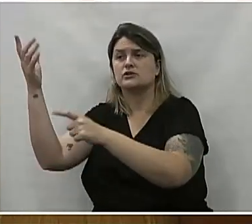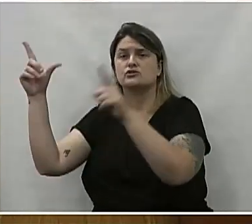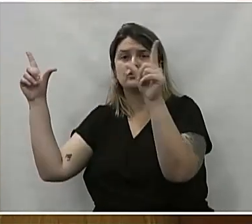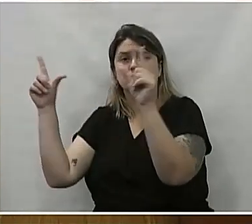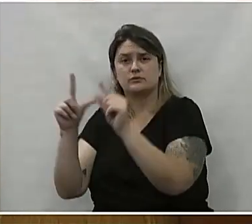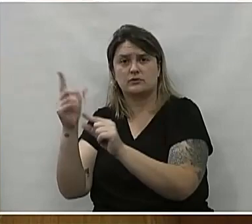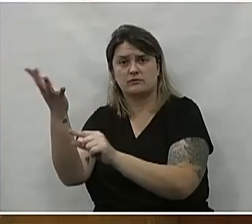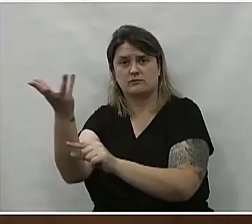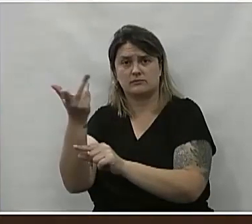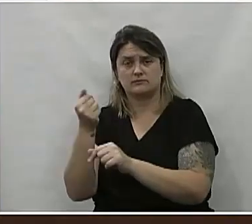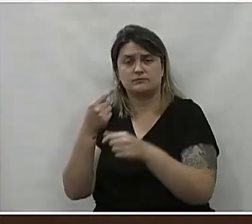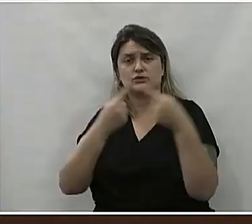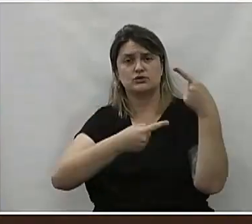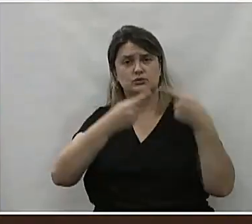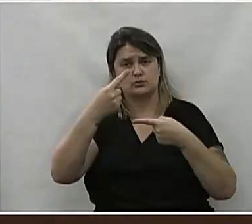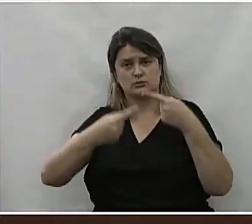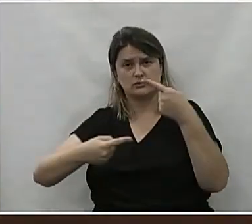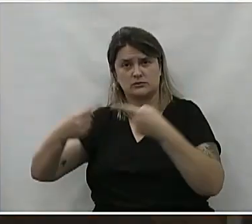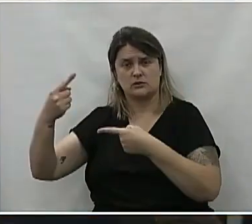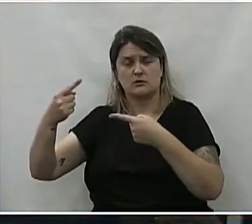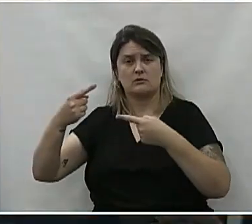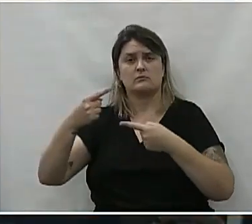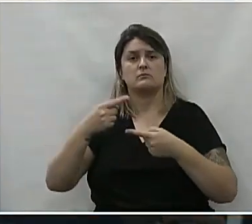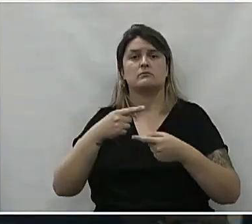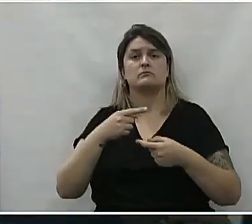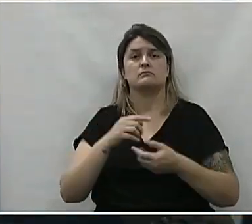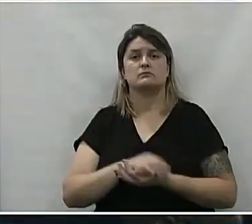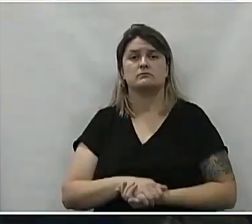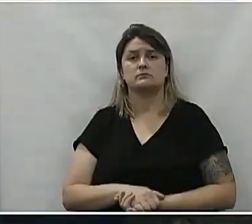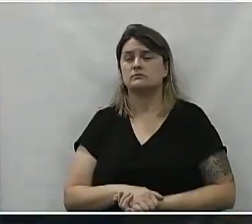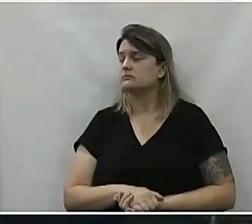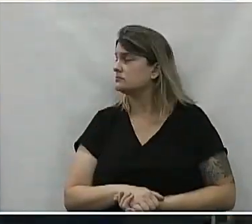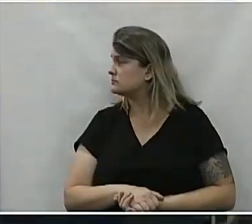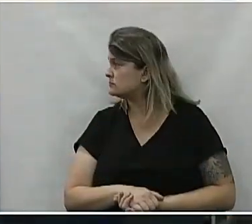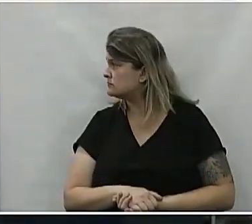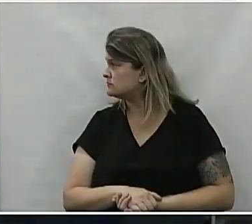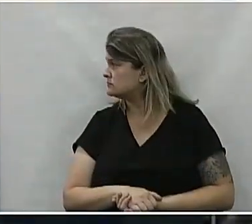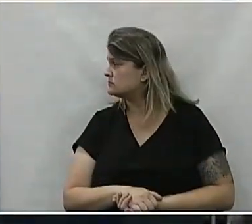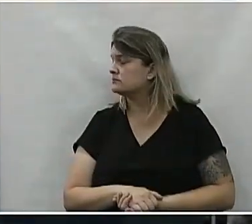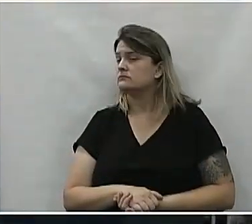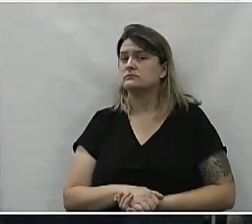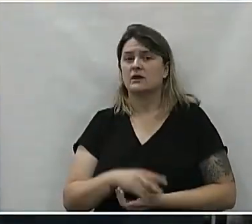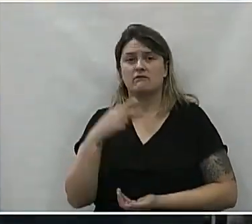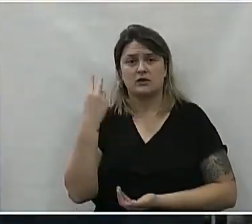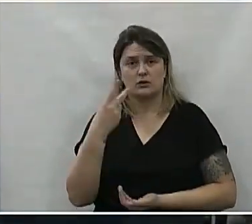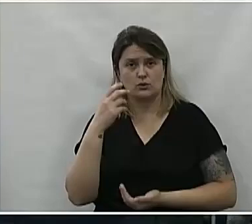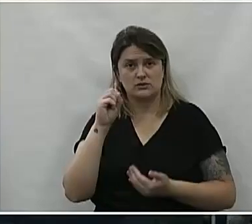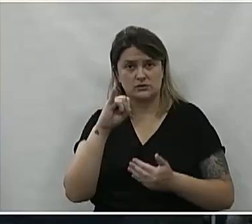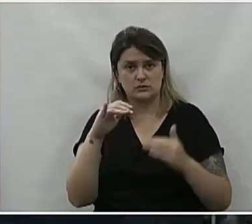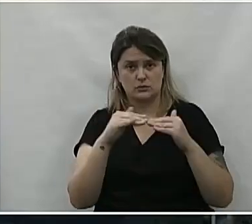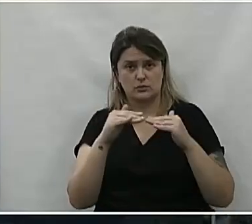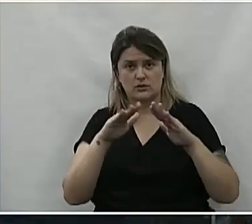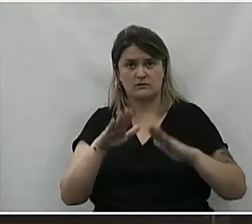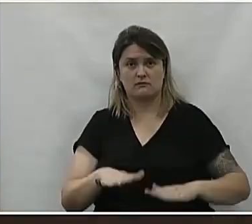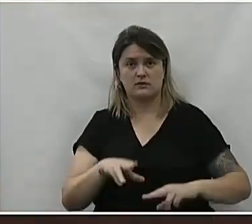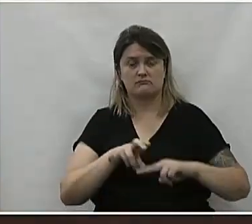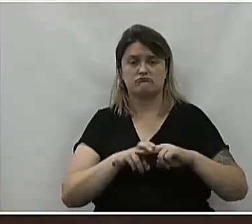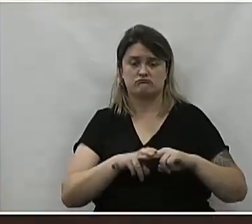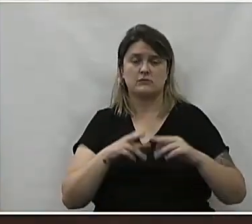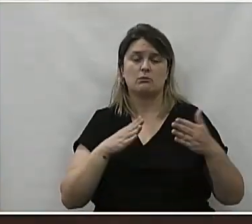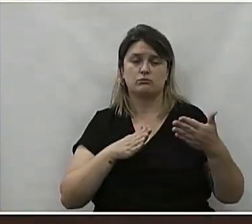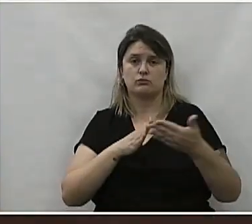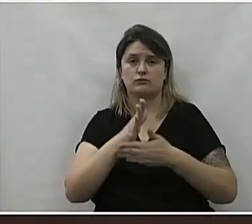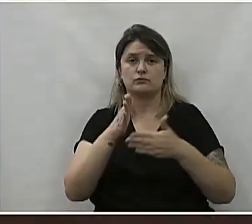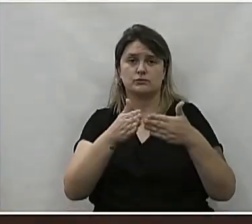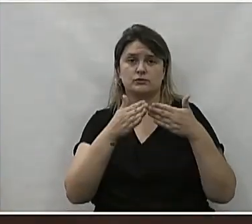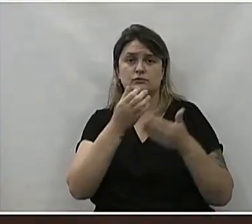circula Nessas vias Em discussão Em votação Vereadores que aprovam Permaneçam como estão Está aprovado